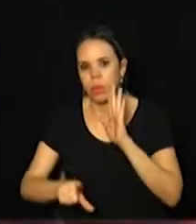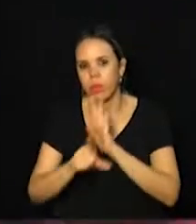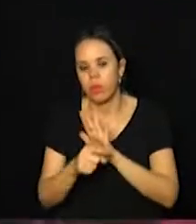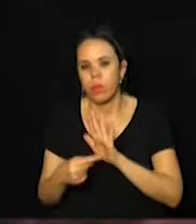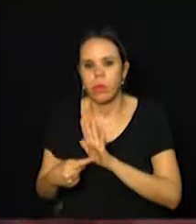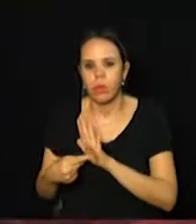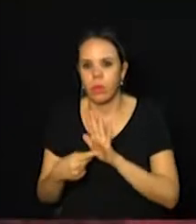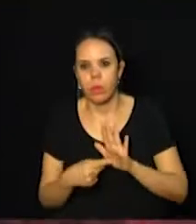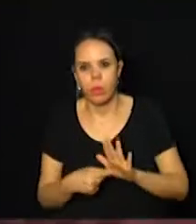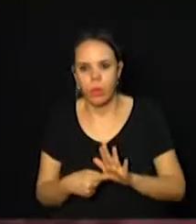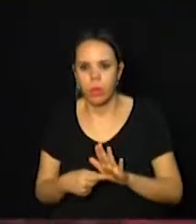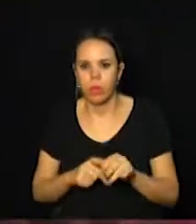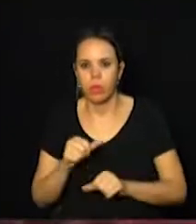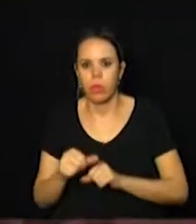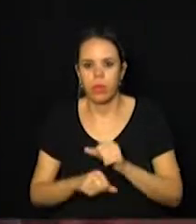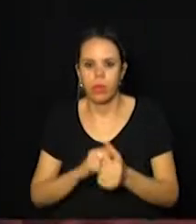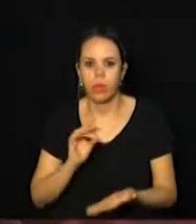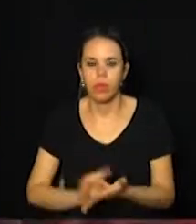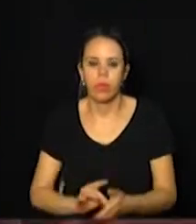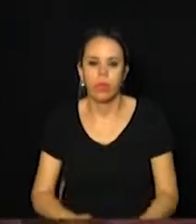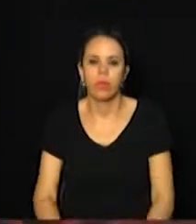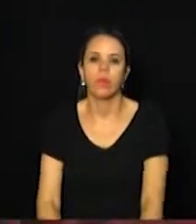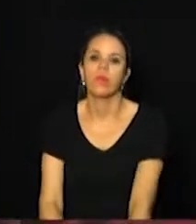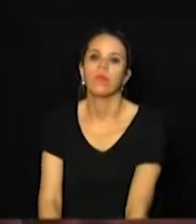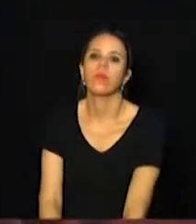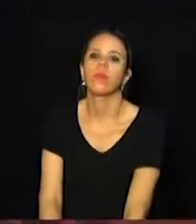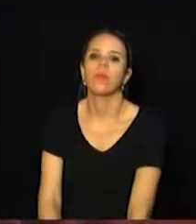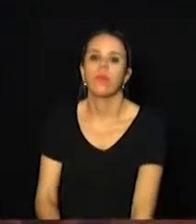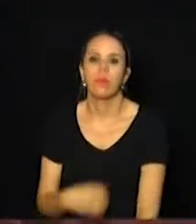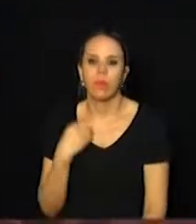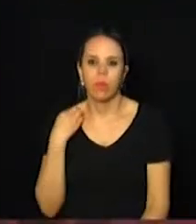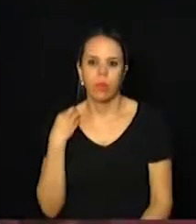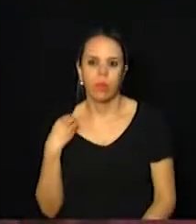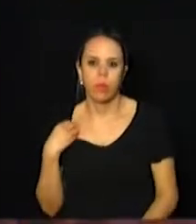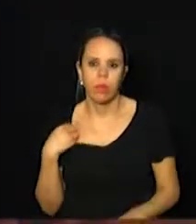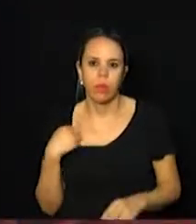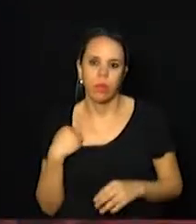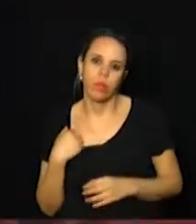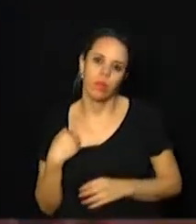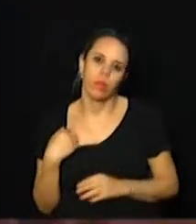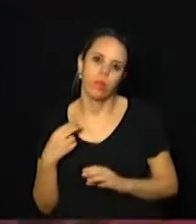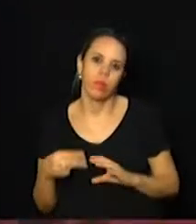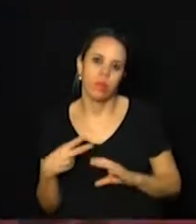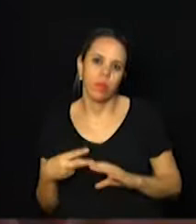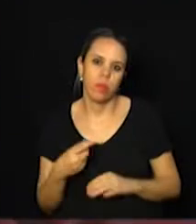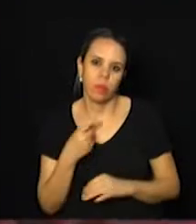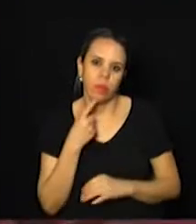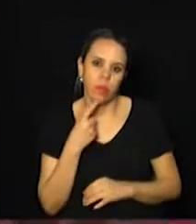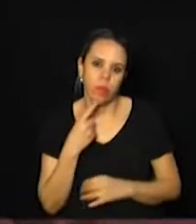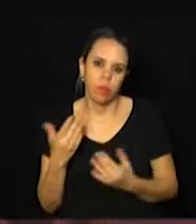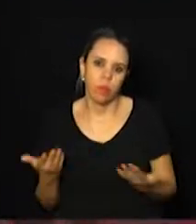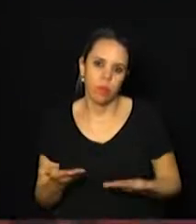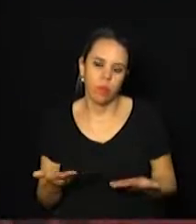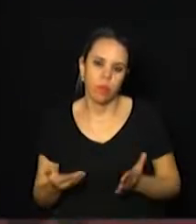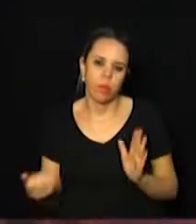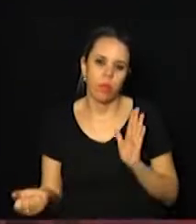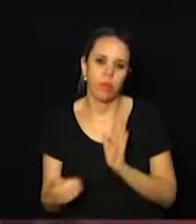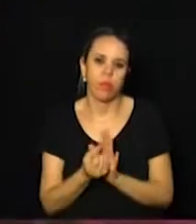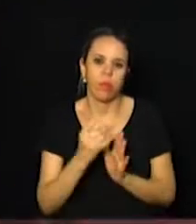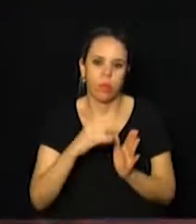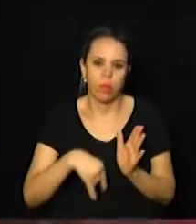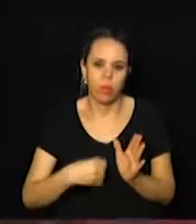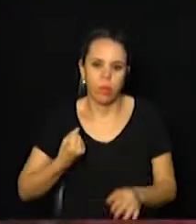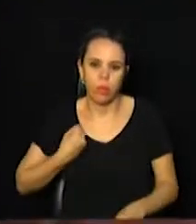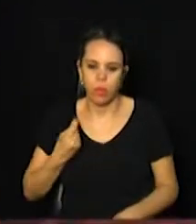ele apresentou e se tornou uma realidade aqui no a nossa Câmara Municipal de Campinas o sentimento protocolei uma